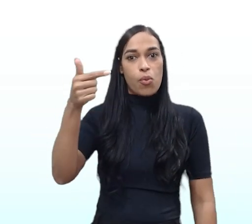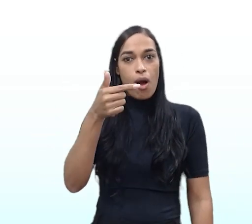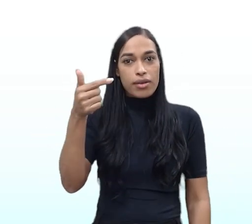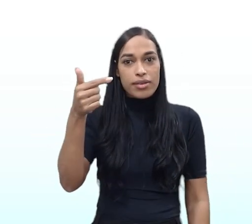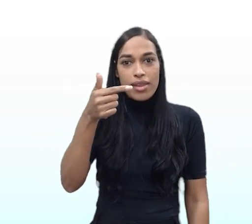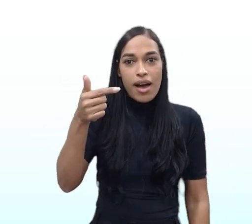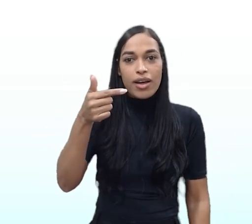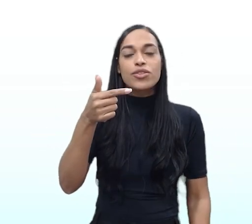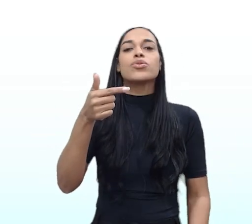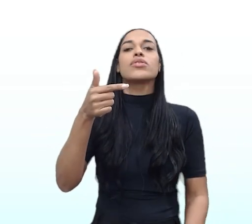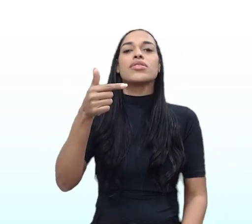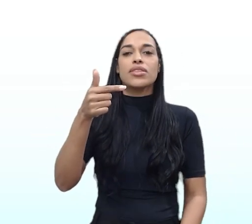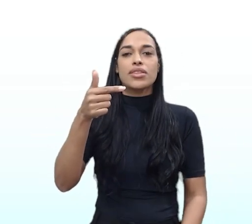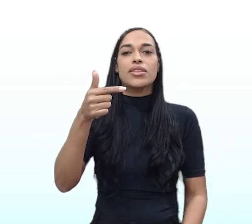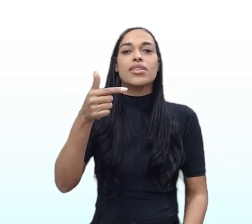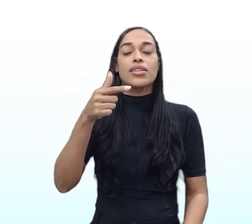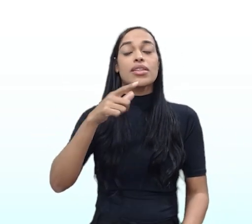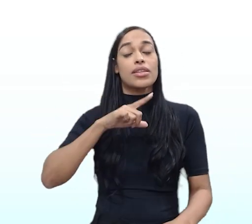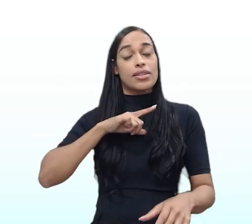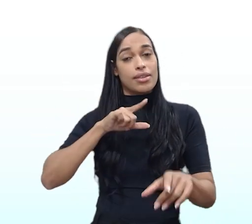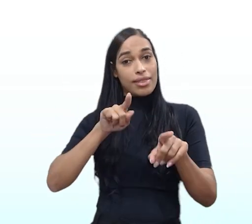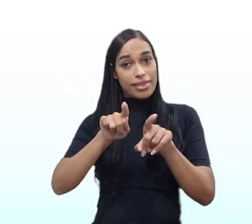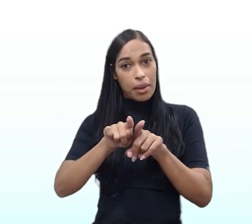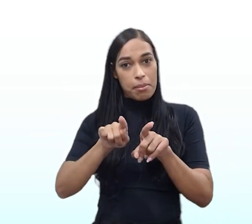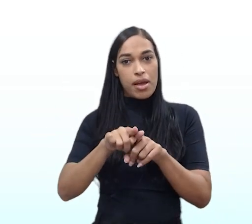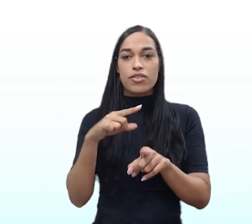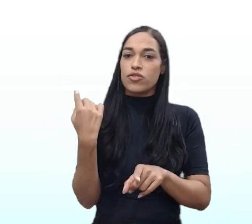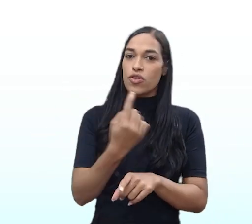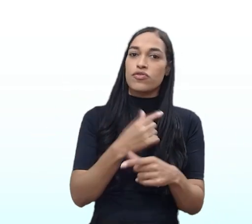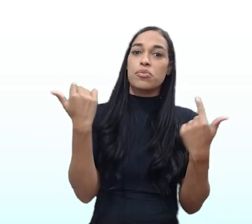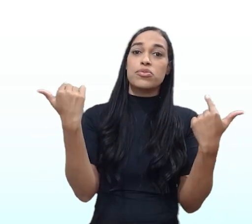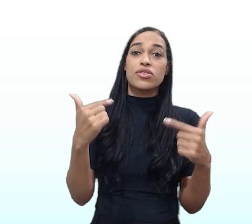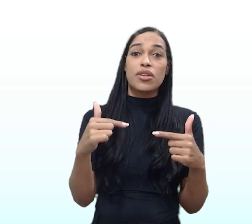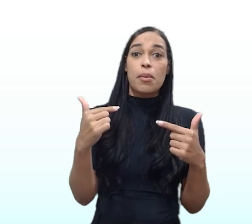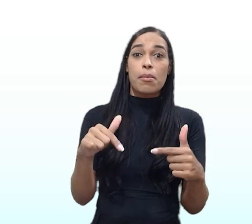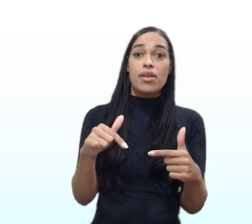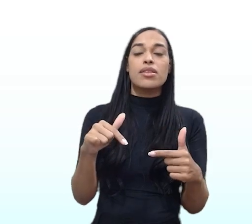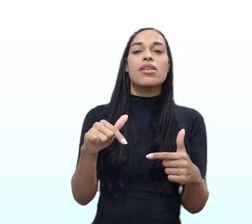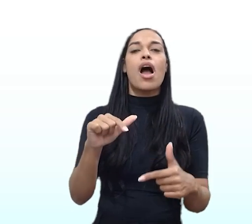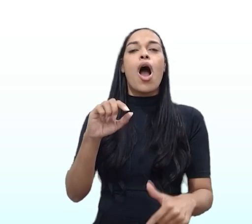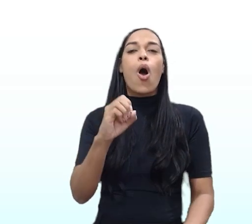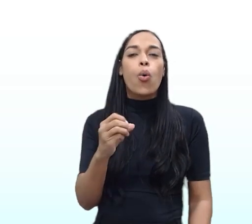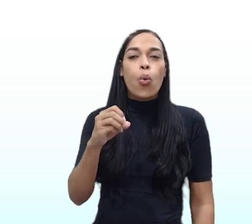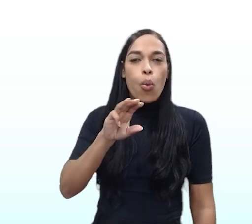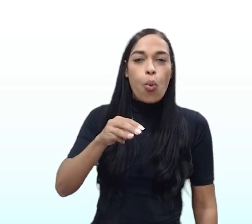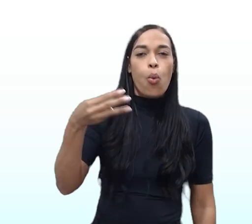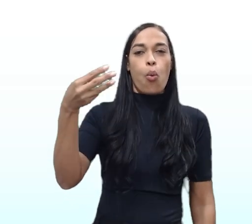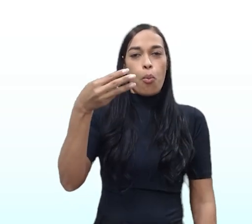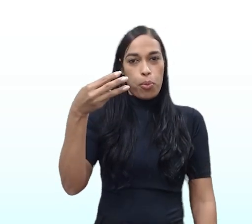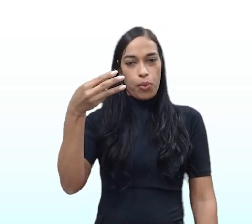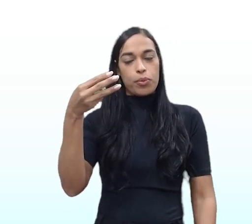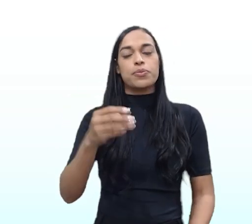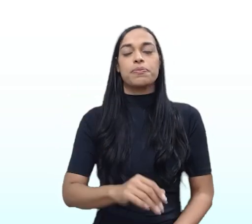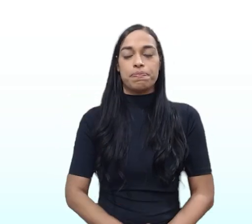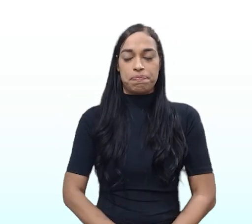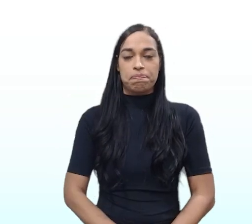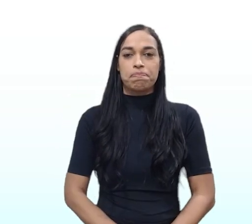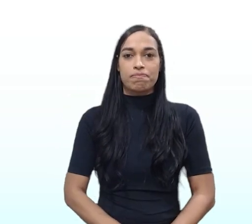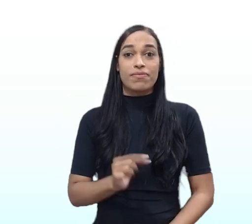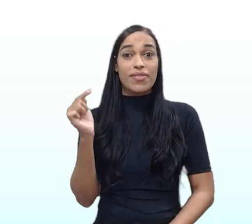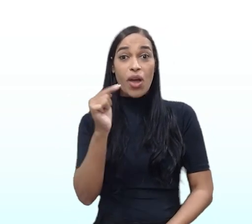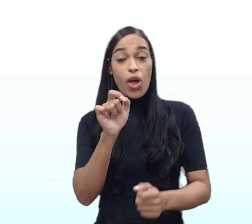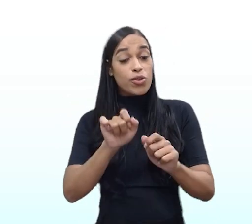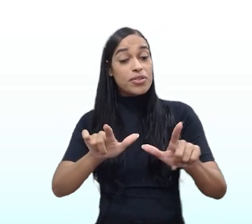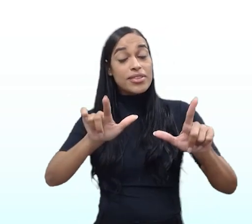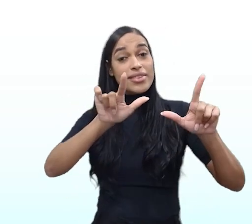superfície, volume, a gente vai, é óbvio, né, trabalhar ao cubo. Então, no slide, junto aí